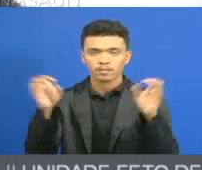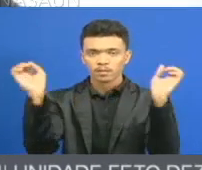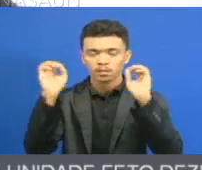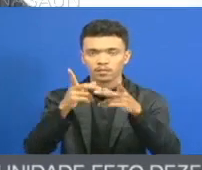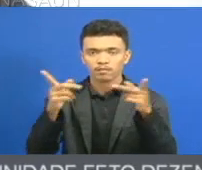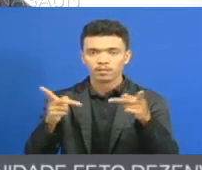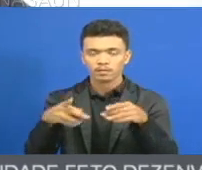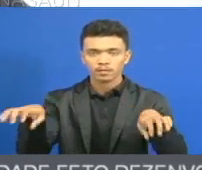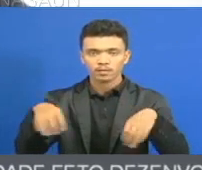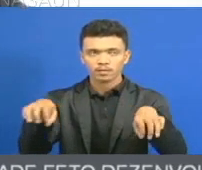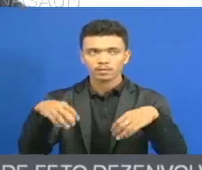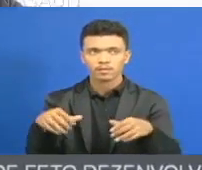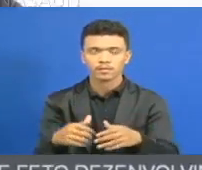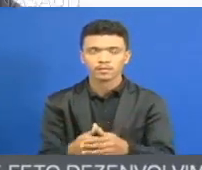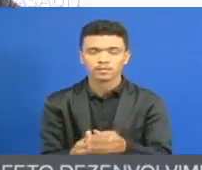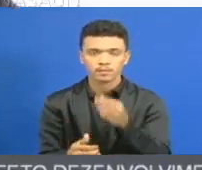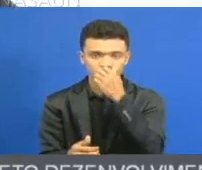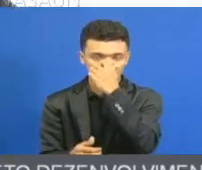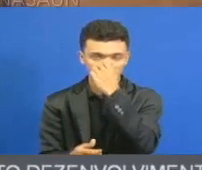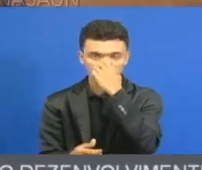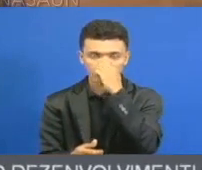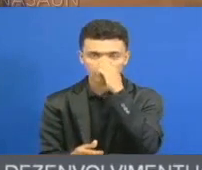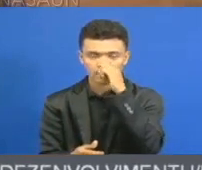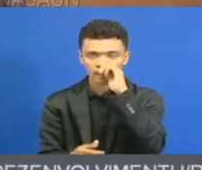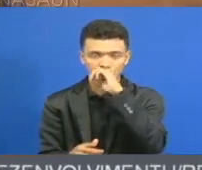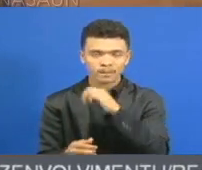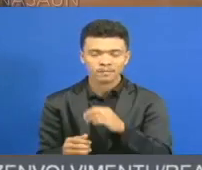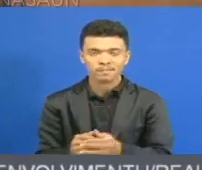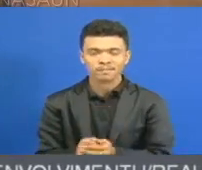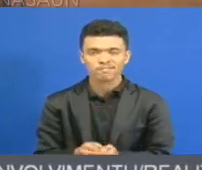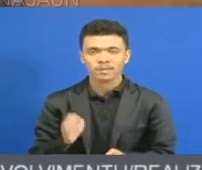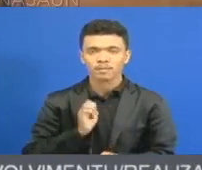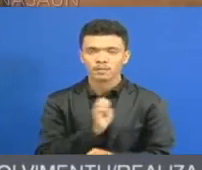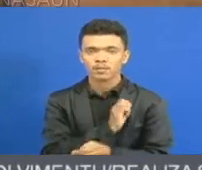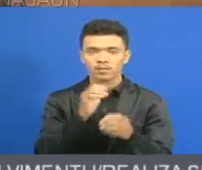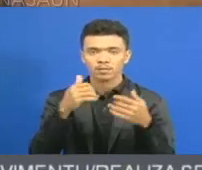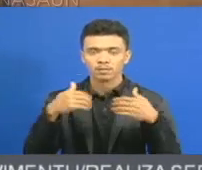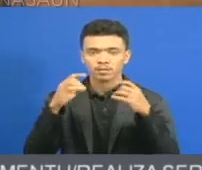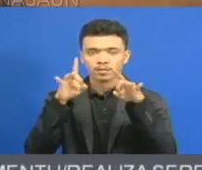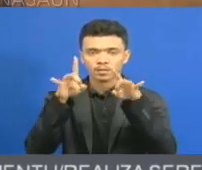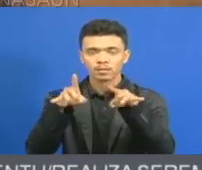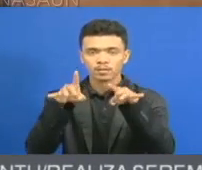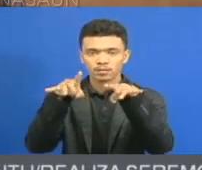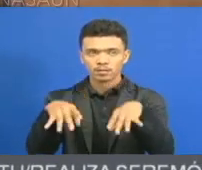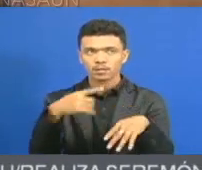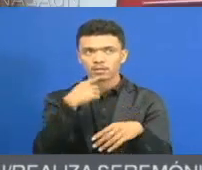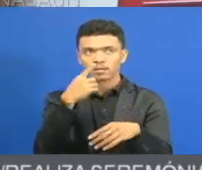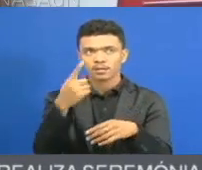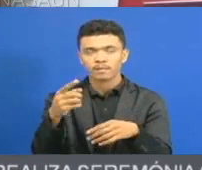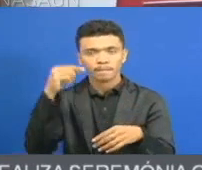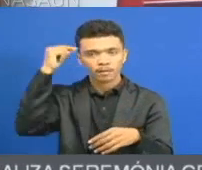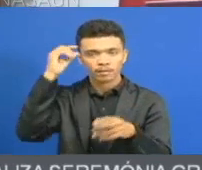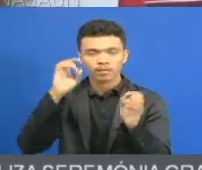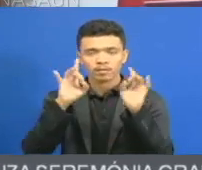lá é campo as a bigger challenge than people in the district. Encarregada Austrália e Timor-Leste, Kathleen Wilson Hateten, governo